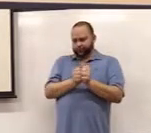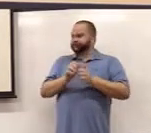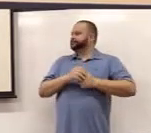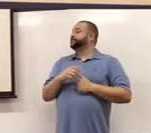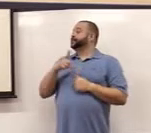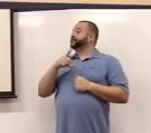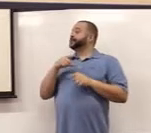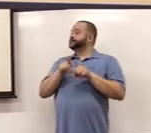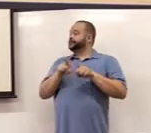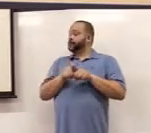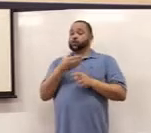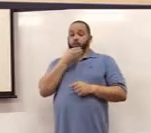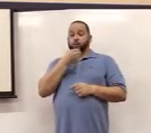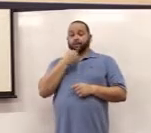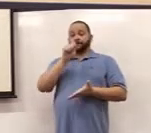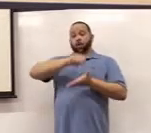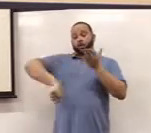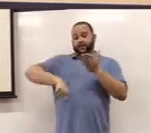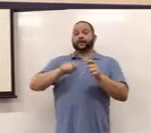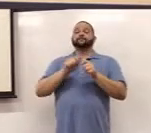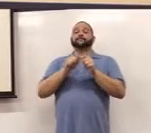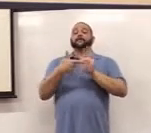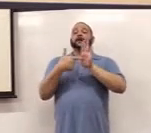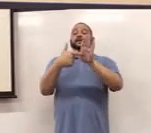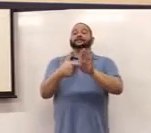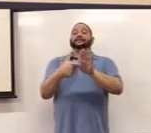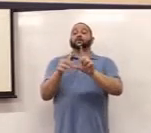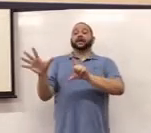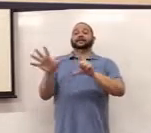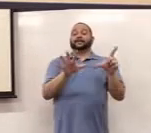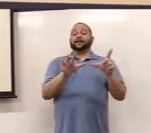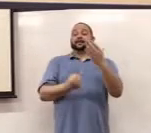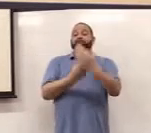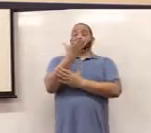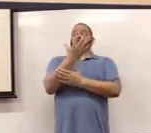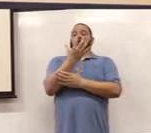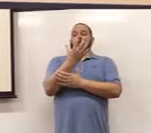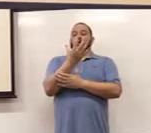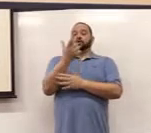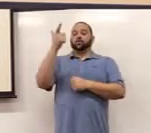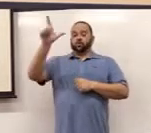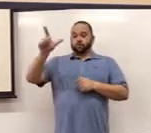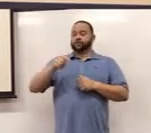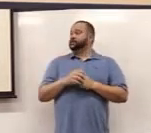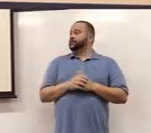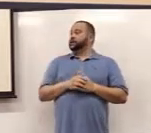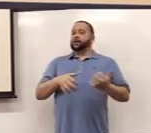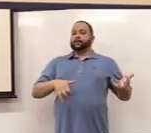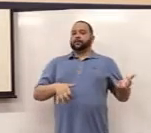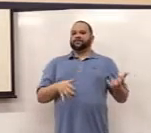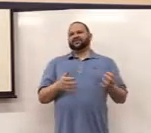foi contratado para fazer essa apresentação na semana da estreia. Um outro baixo que o Beethoven